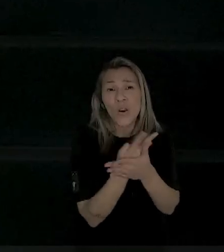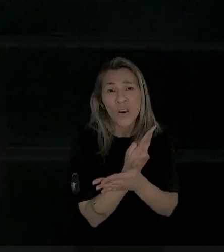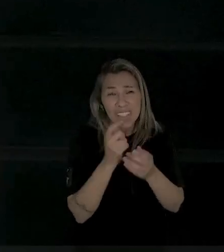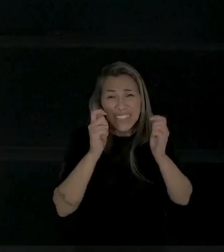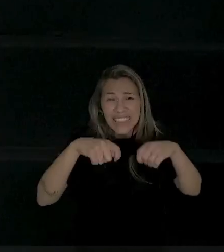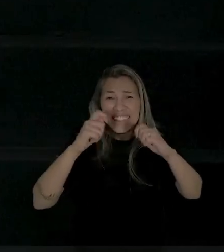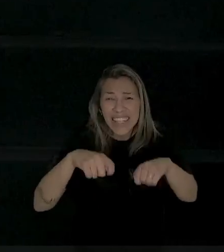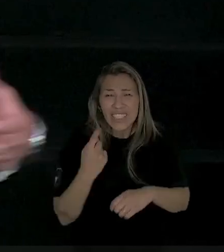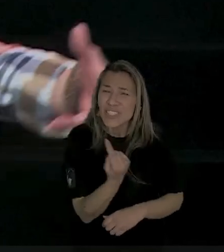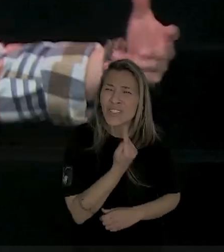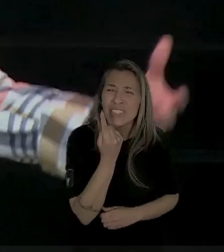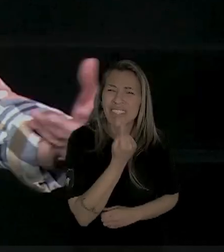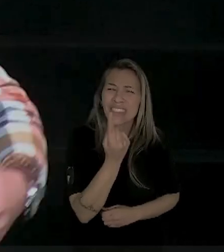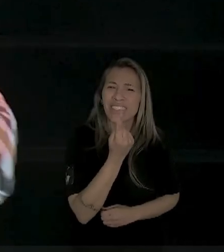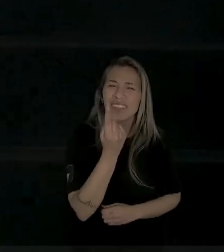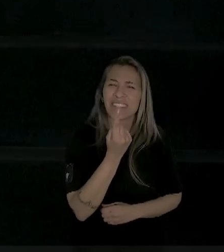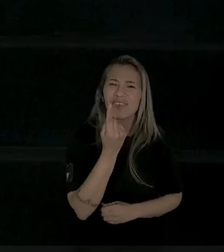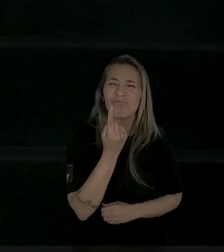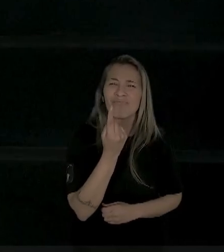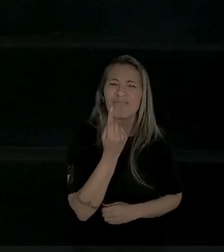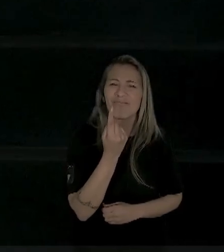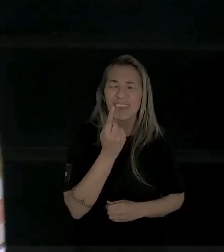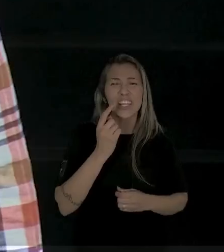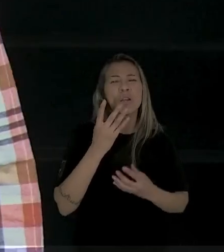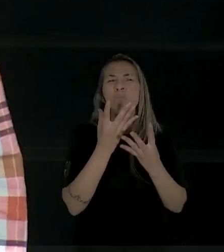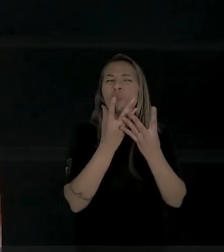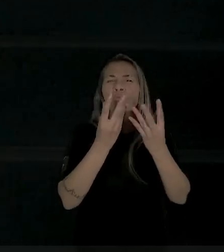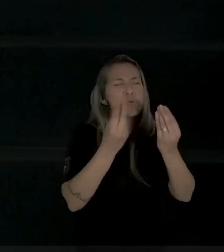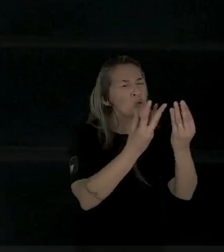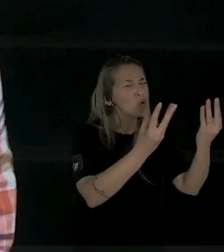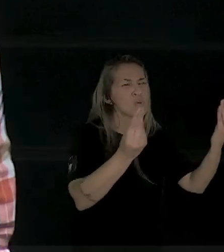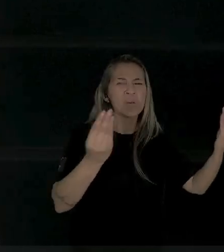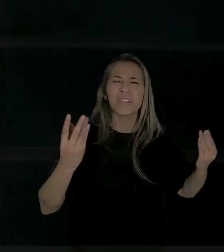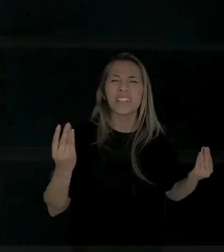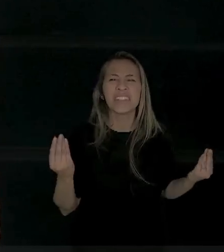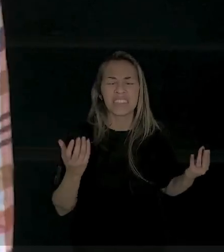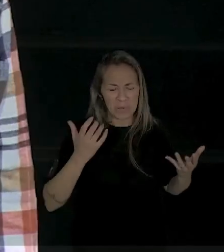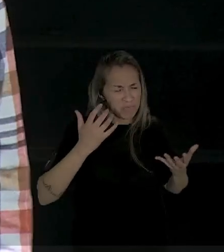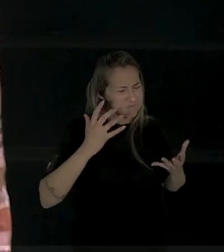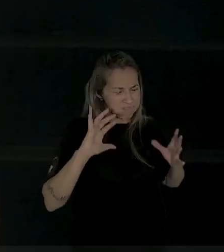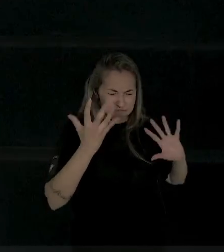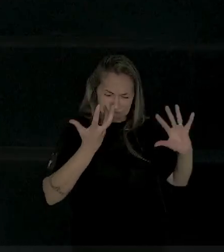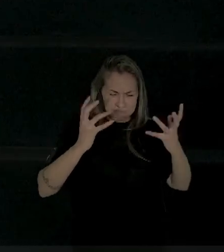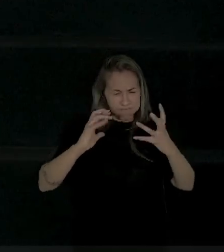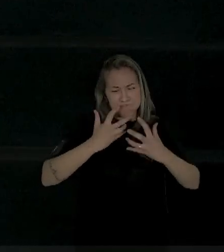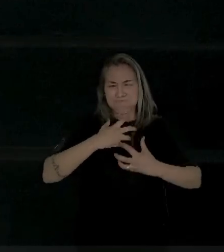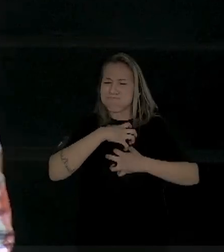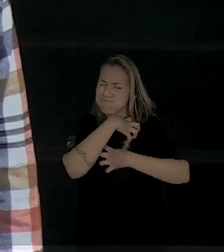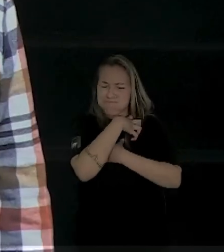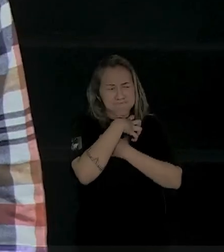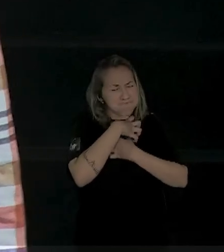restauração. São ventos tão poderosos que me esmiuçam. E eu tenho que ter maturidade para entender: Deus não está